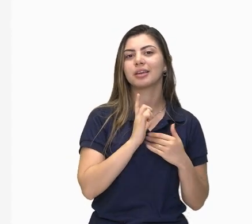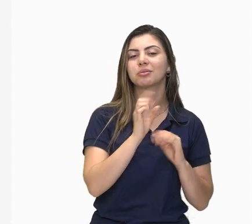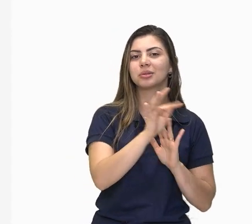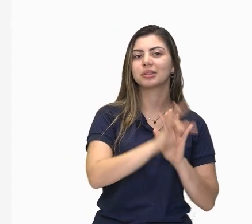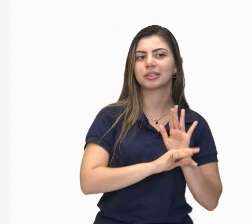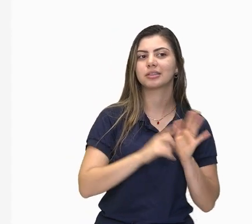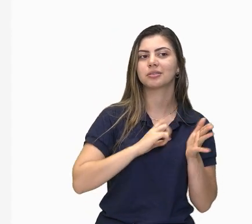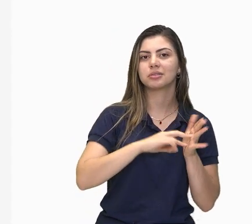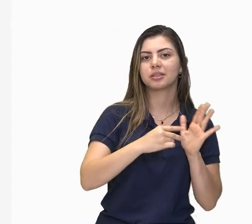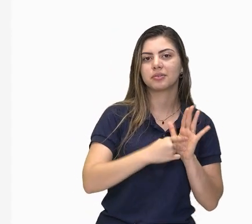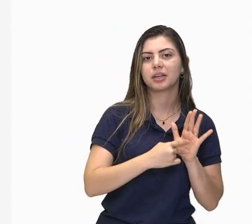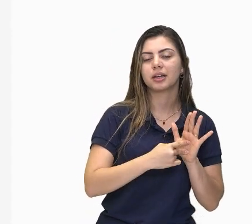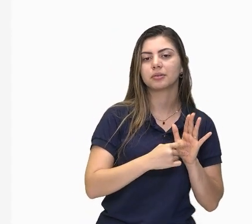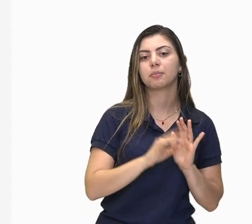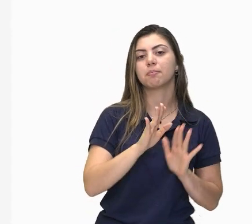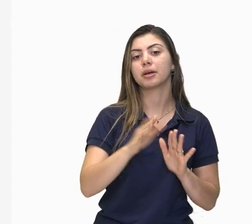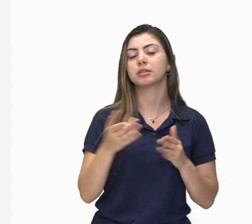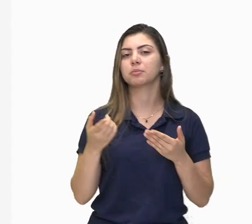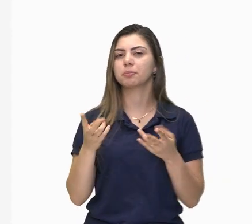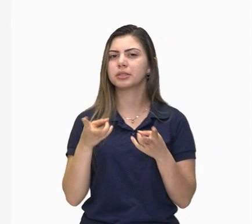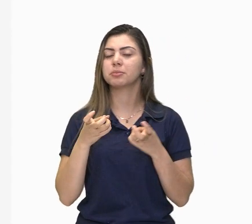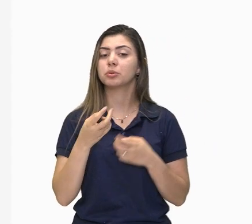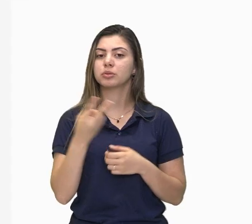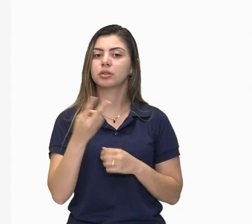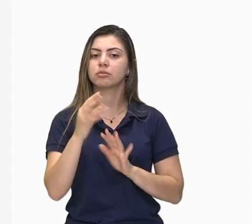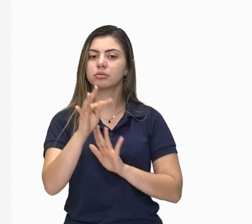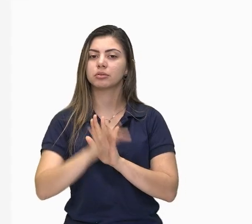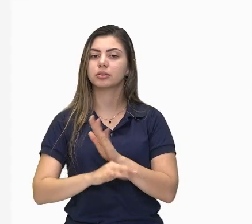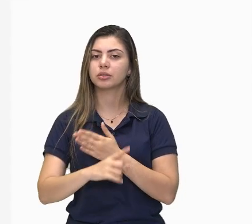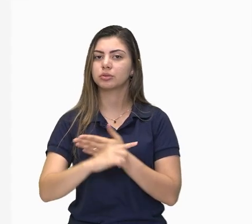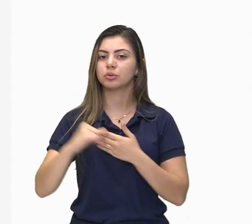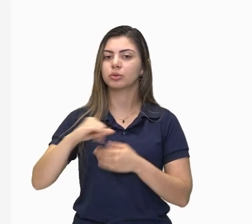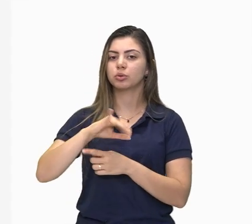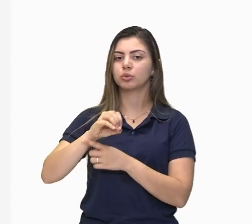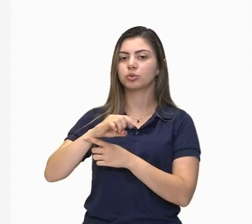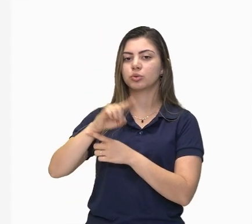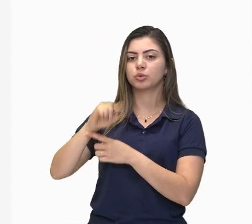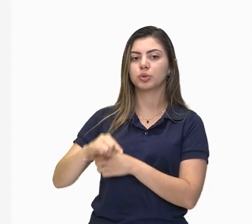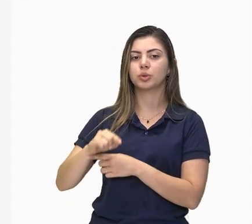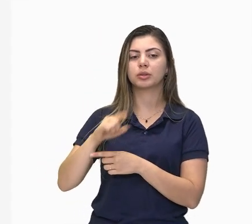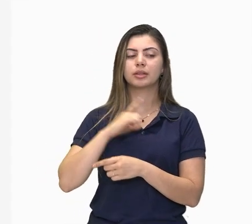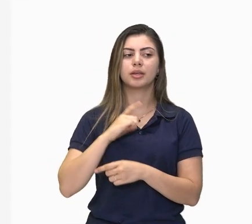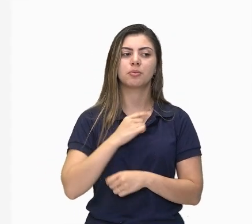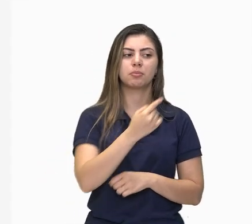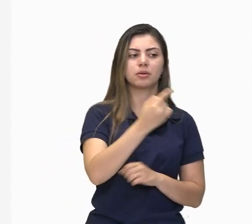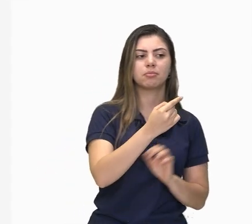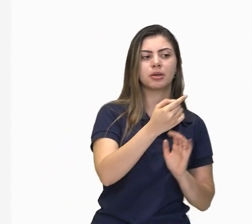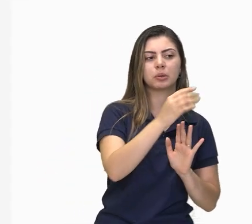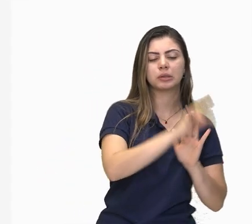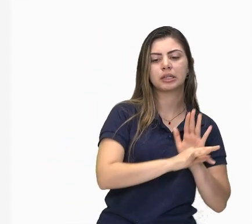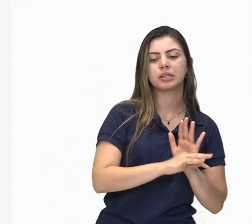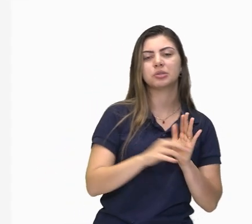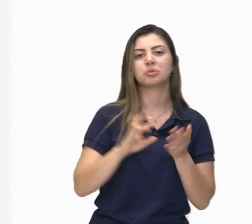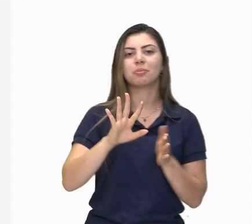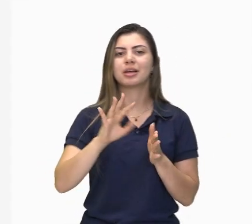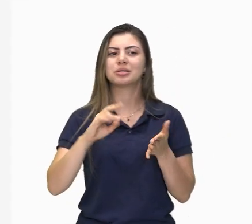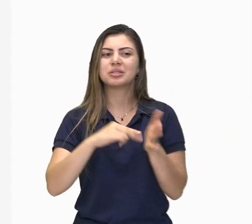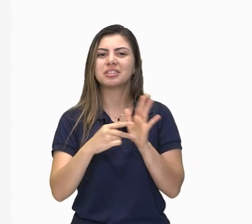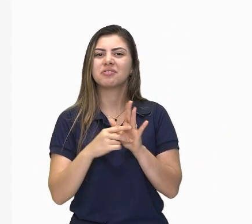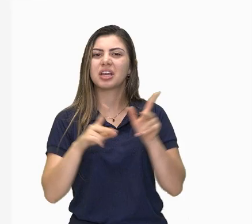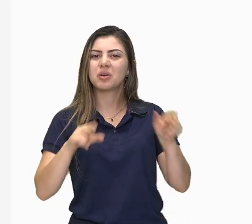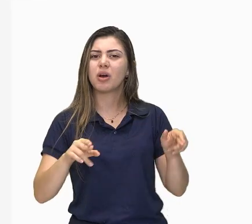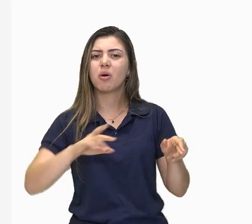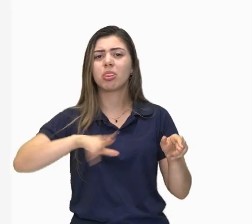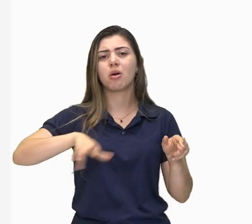Jô Soares, no final do século XX, desconstrói o sentido do texto original. Justamente o objetivo